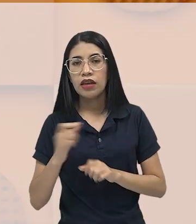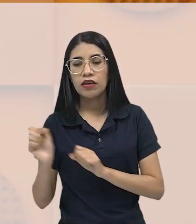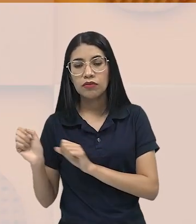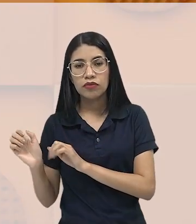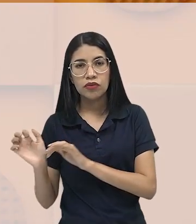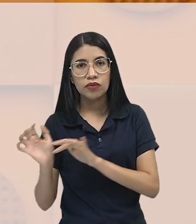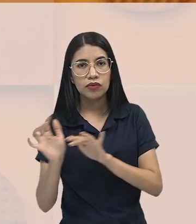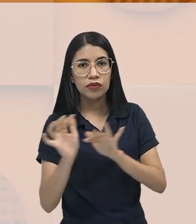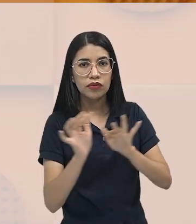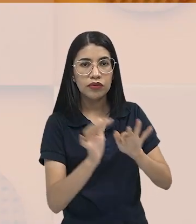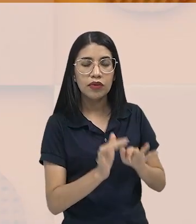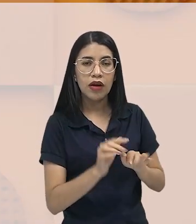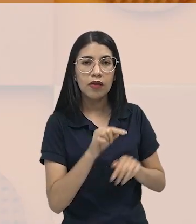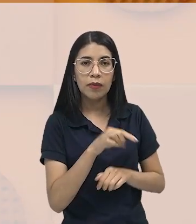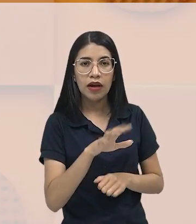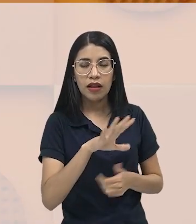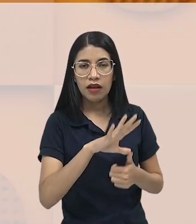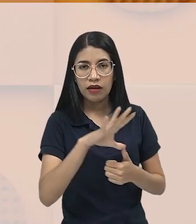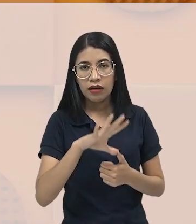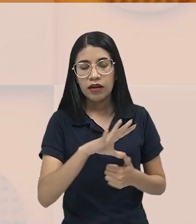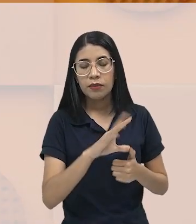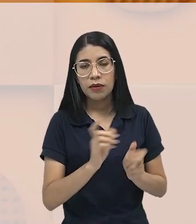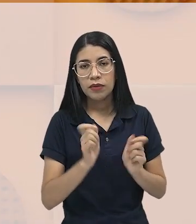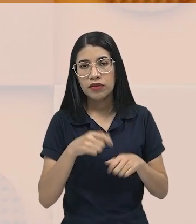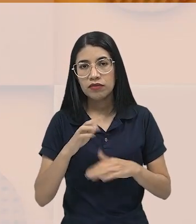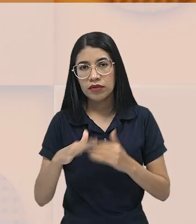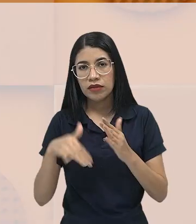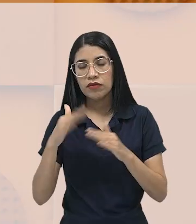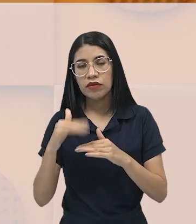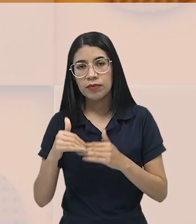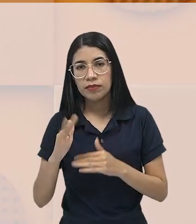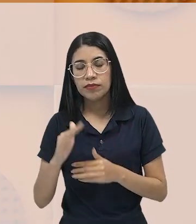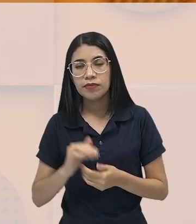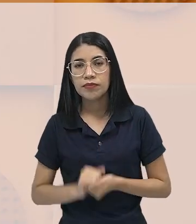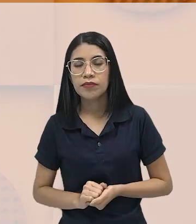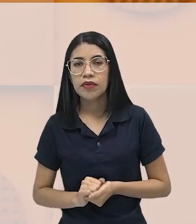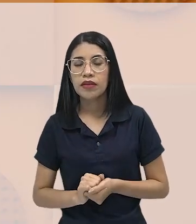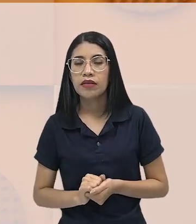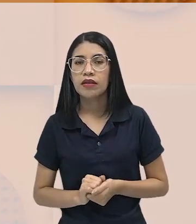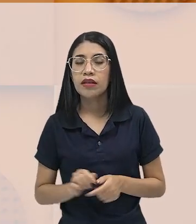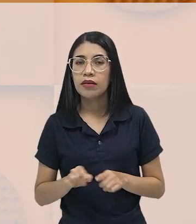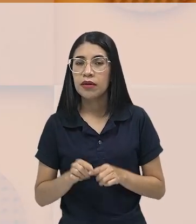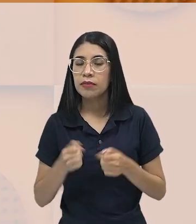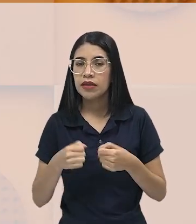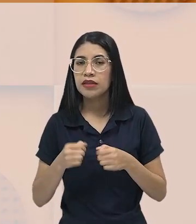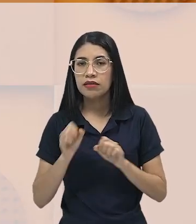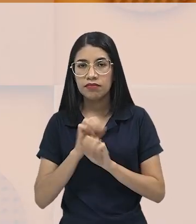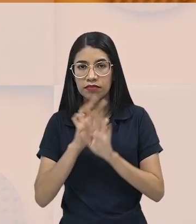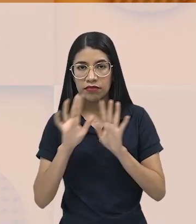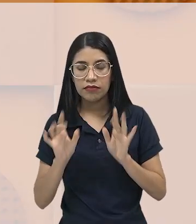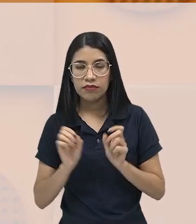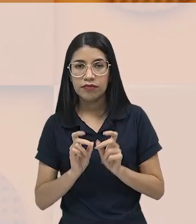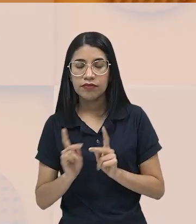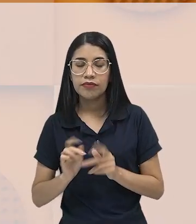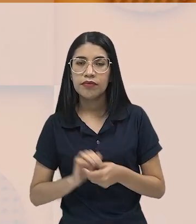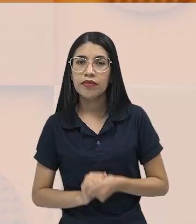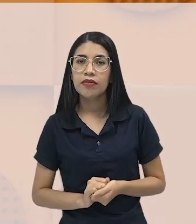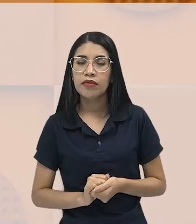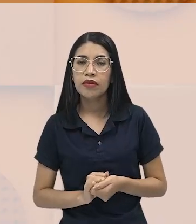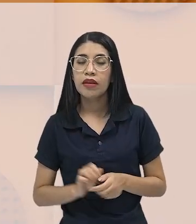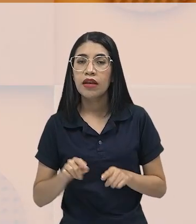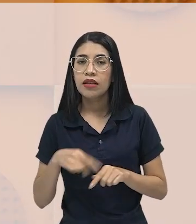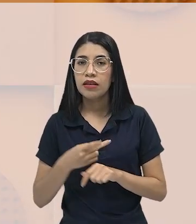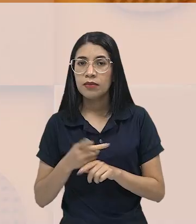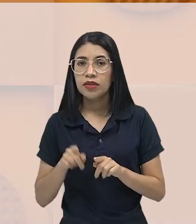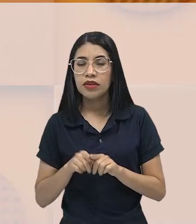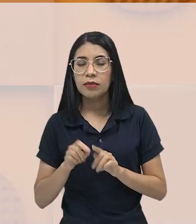de povoamento. Então, vai haver um desenvolvimento maior, tá? É importante salientar isso daí. Posteriormente, né,